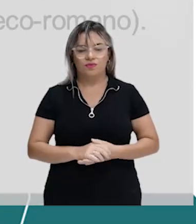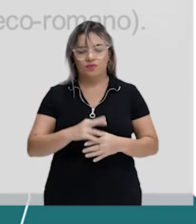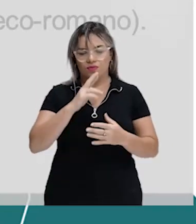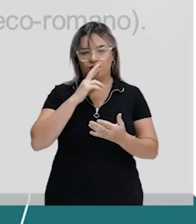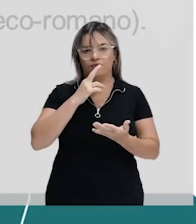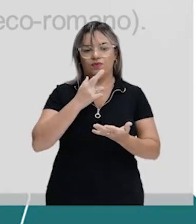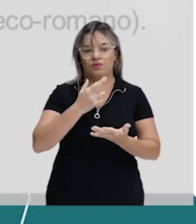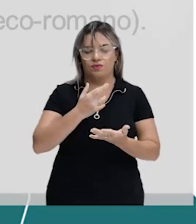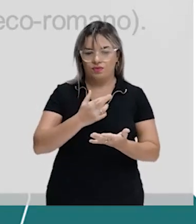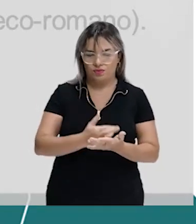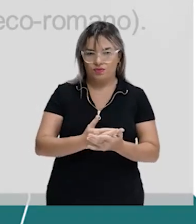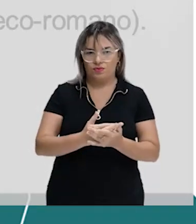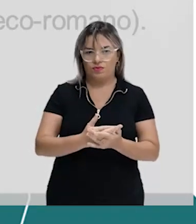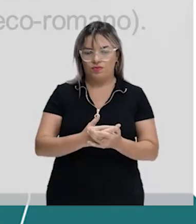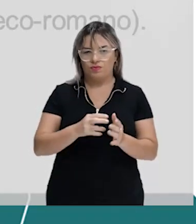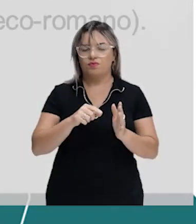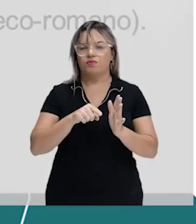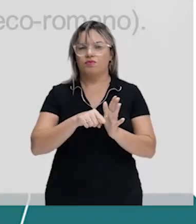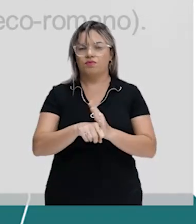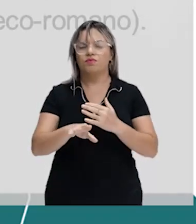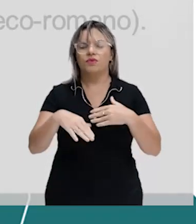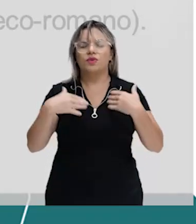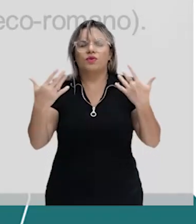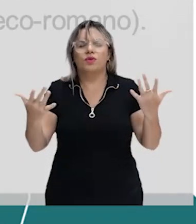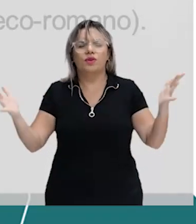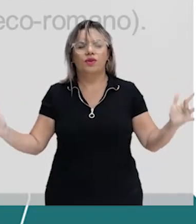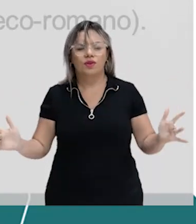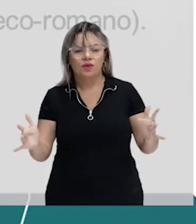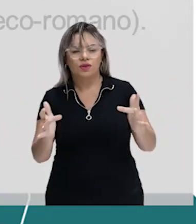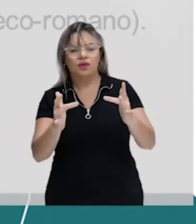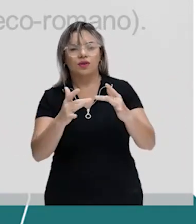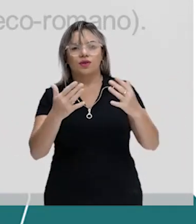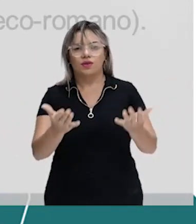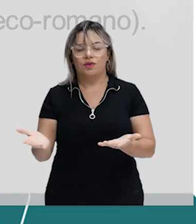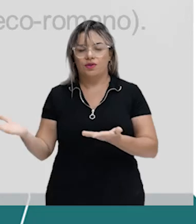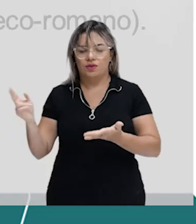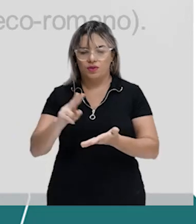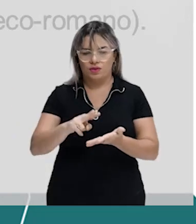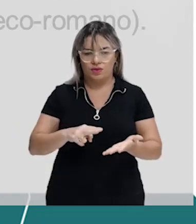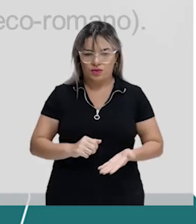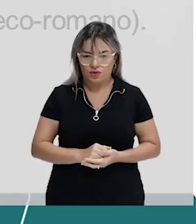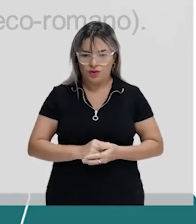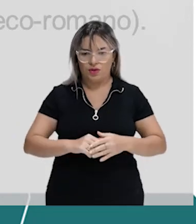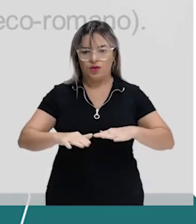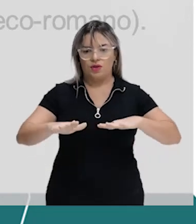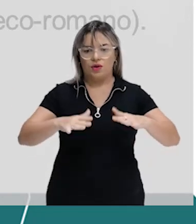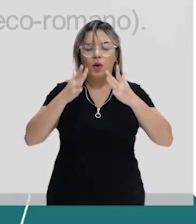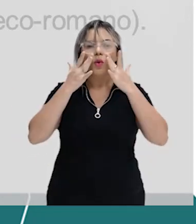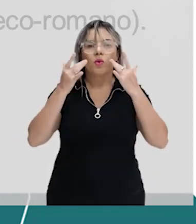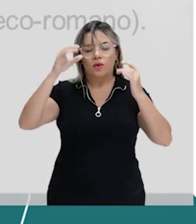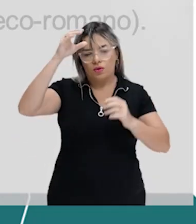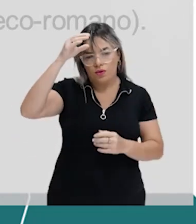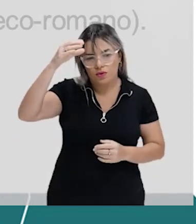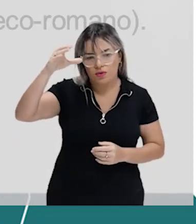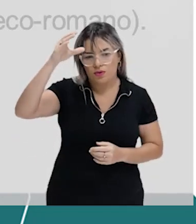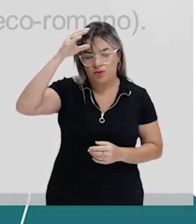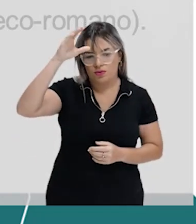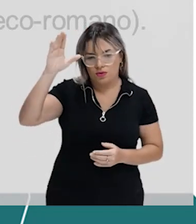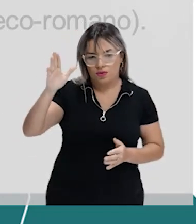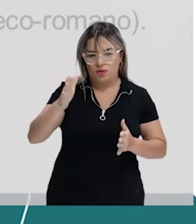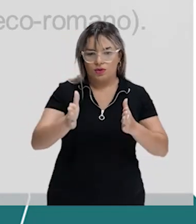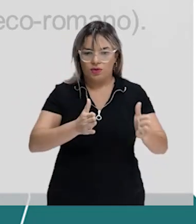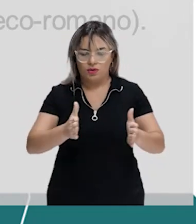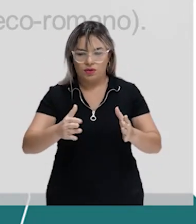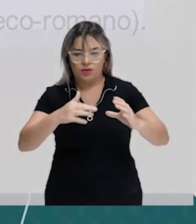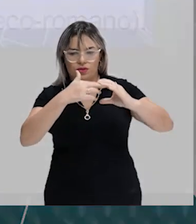respondendo a talvez uma pergunta, o que é mesmo classicismo? Então tá aqui. Classicismo corresponde ao movimento artístico-cultural que ocorreu